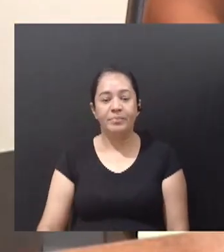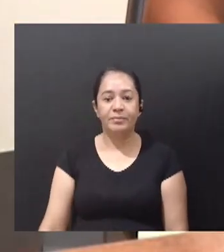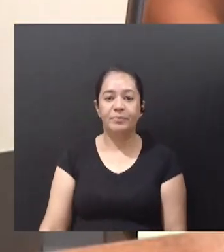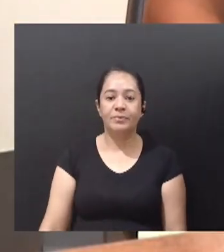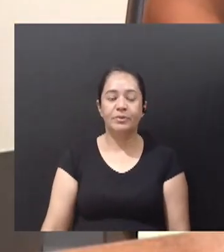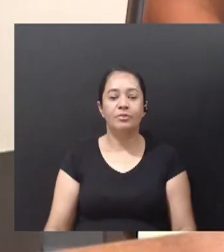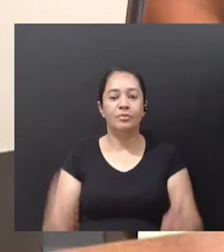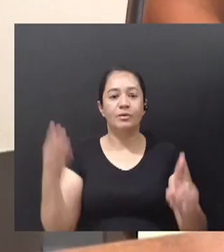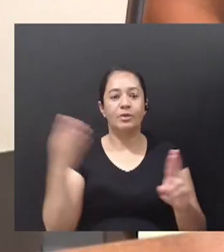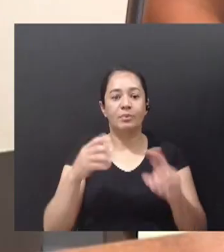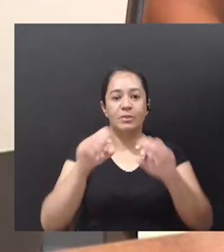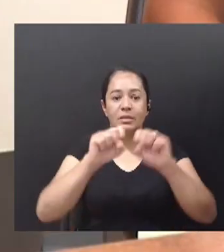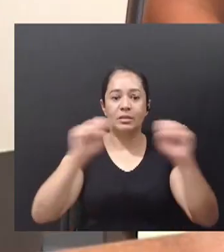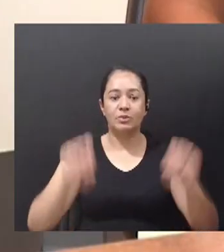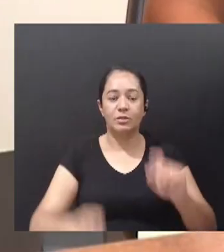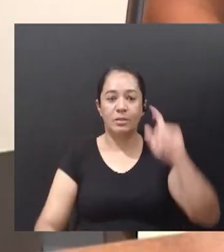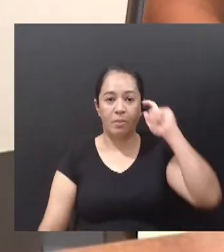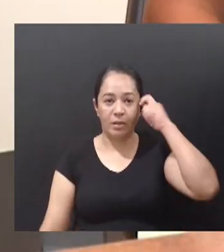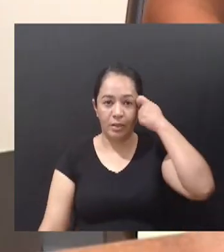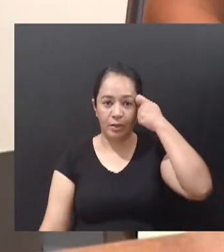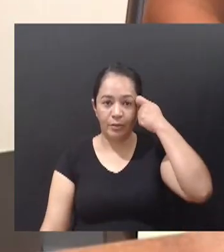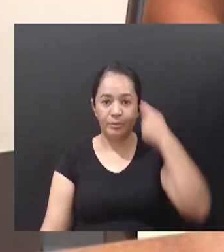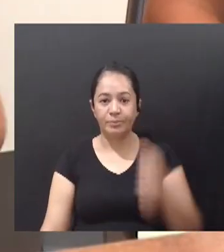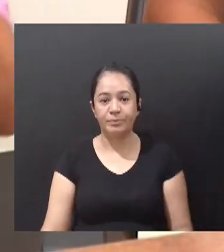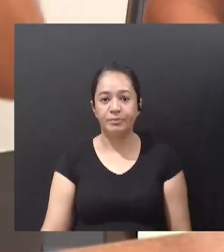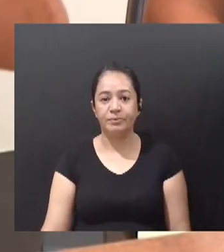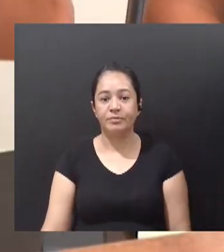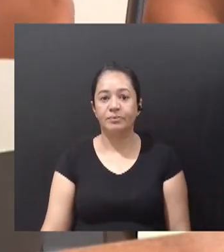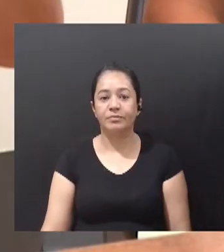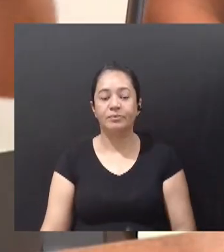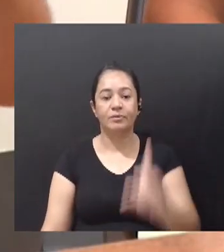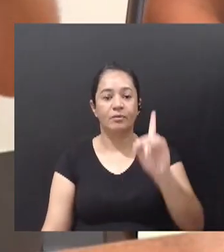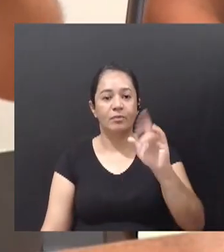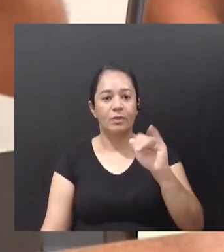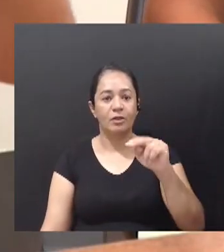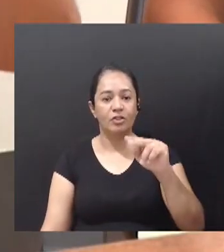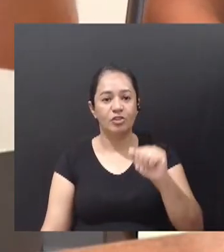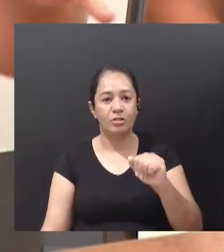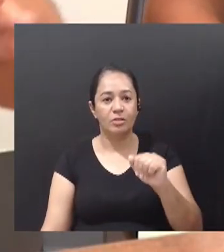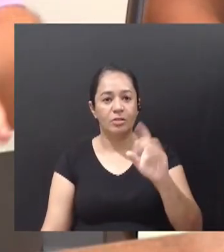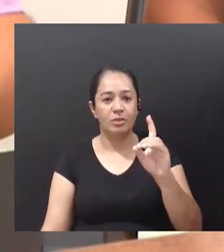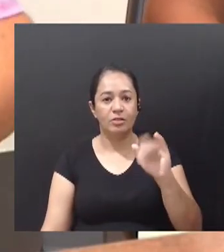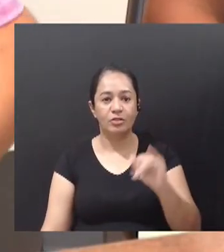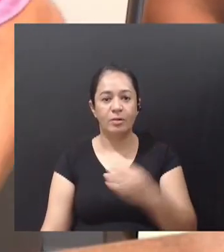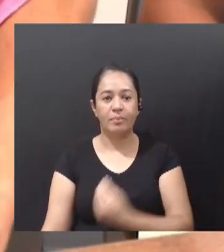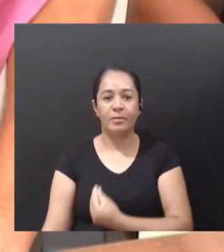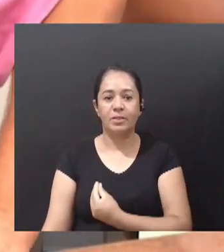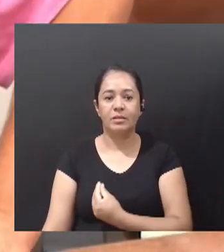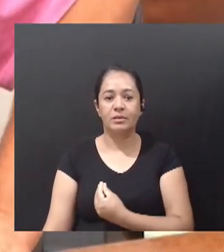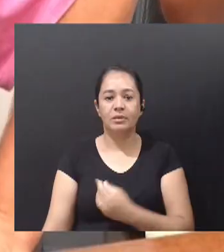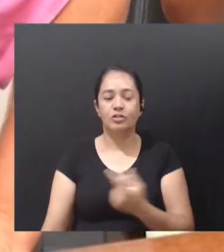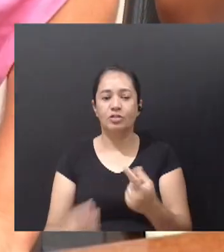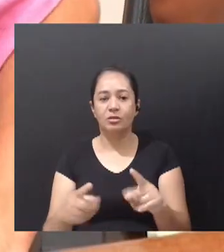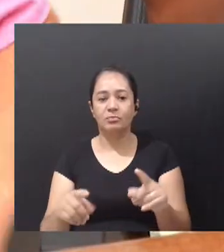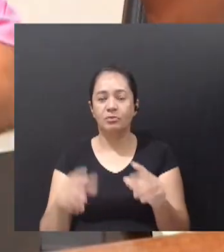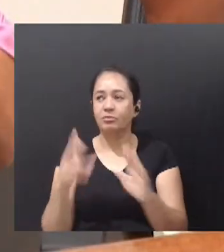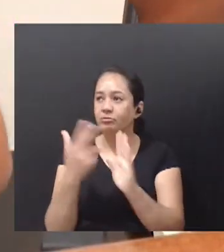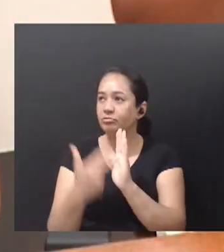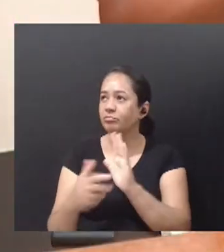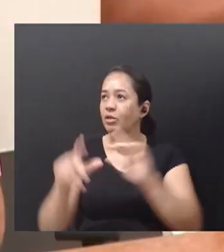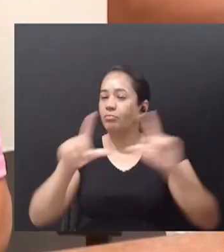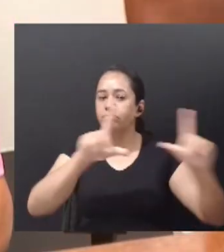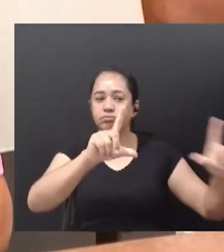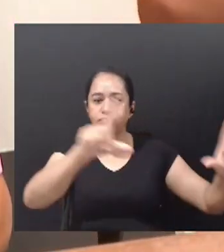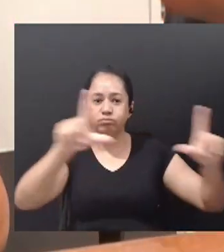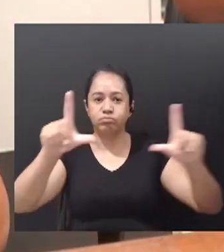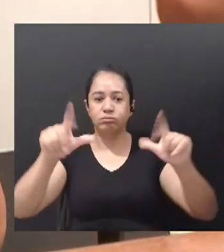Negro. Dinadi está presente nas músicas, na cenografia que a gente preparou para o telão, tá ligado? GOG vai